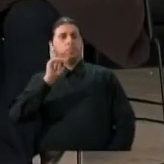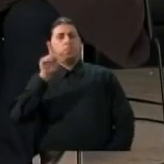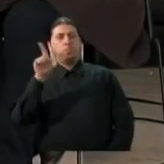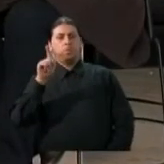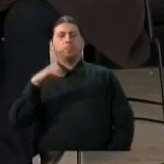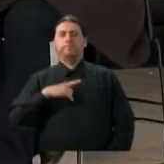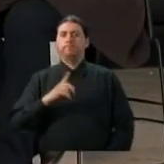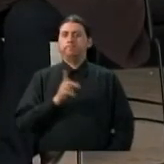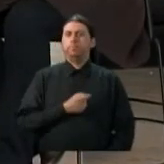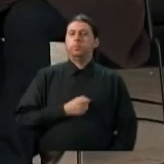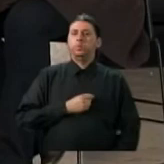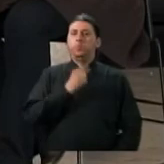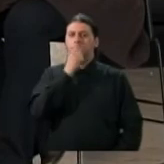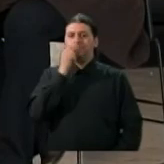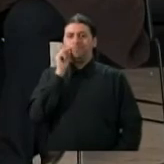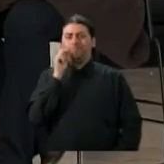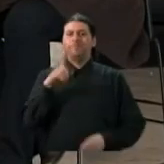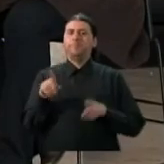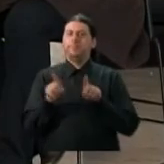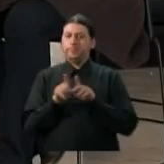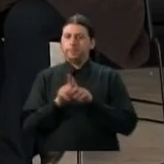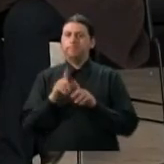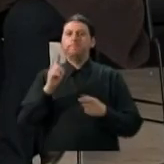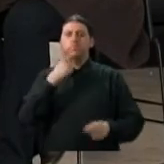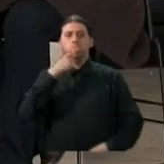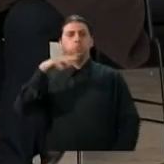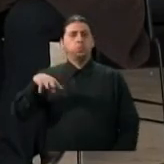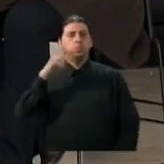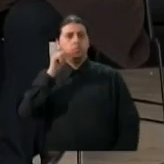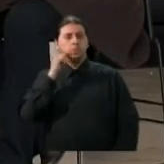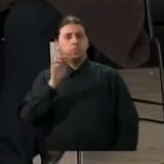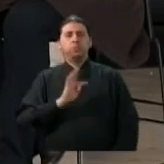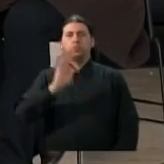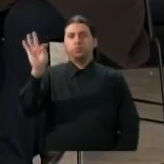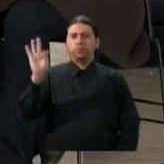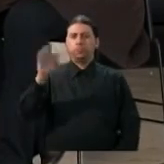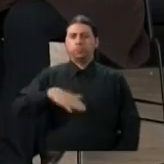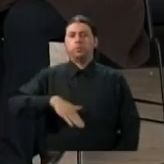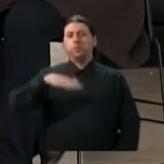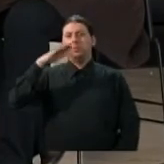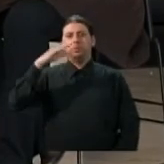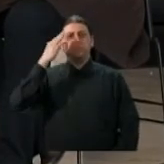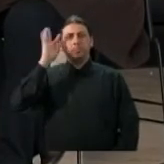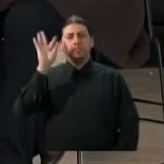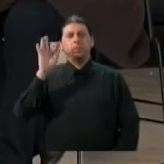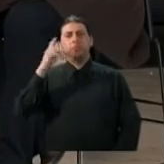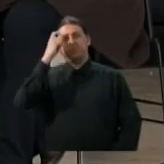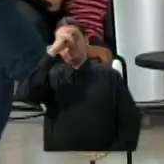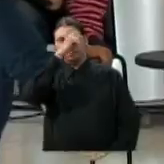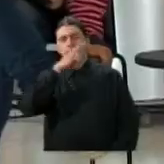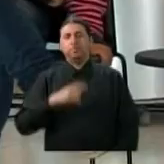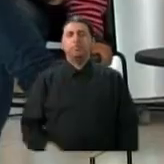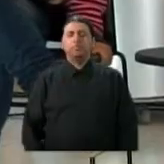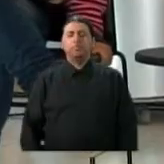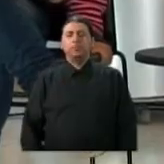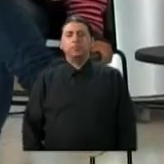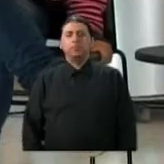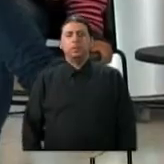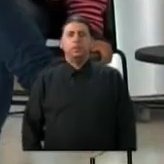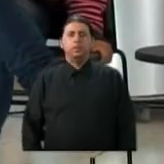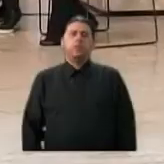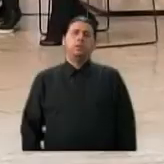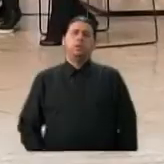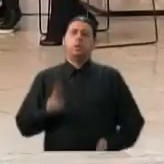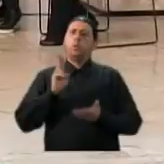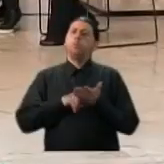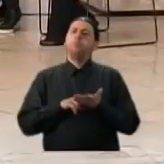se autocensura. E quando a gente tem meninas, a gente acha que elas serão meninas sempre, né? É uma coisa mais difícil também. Pois é, então qual é o recado